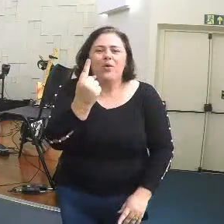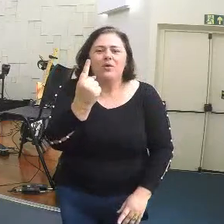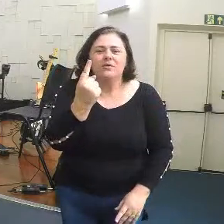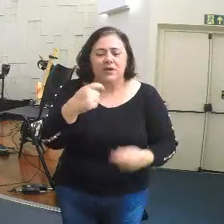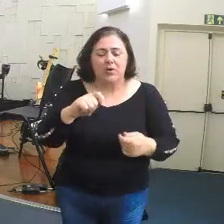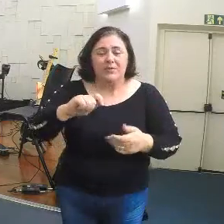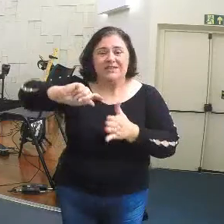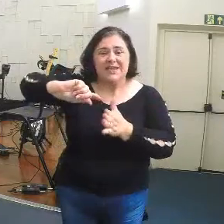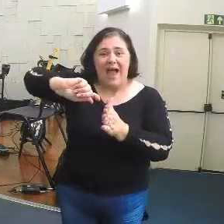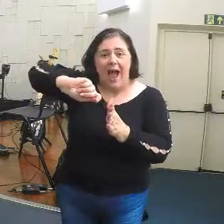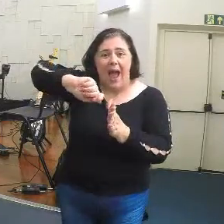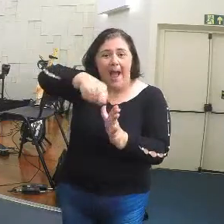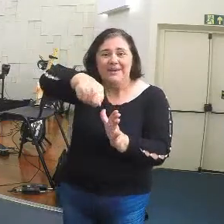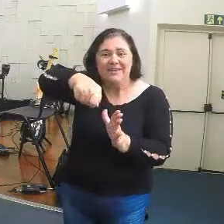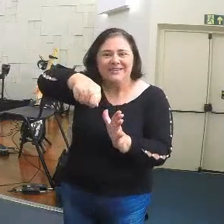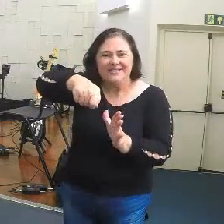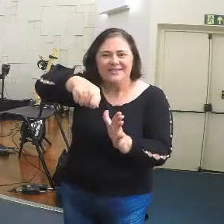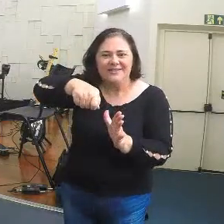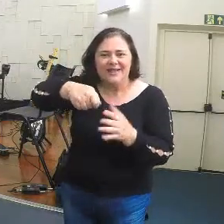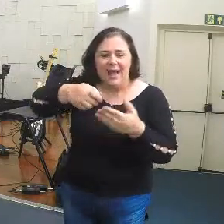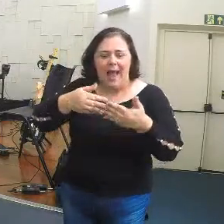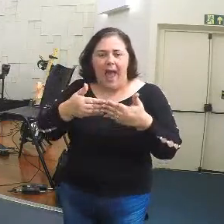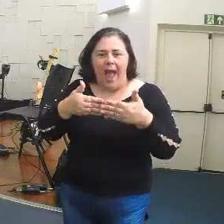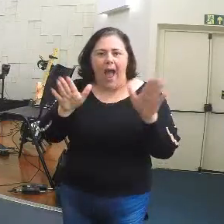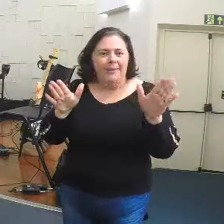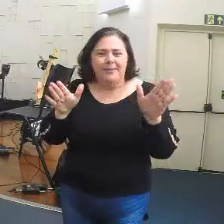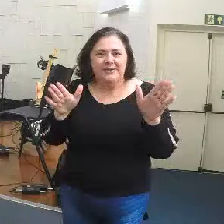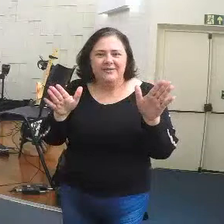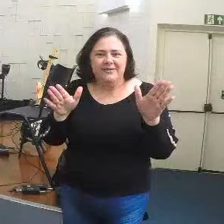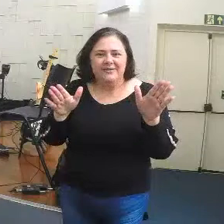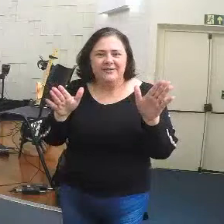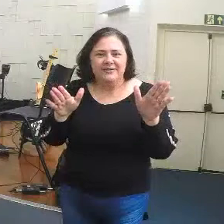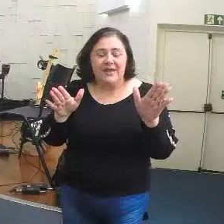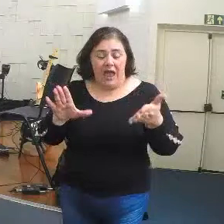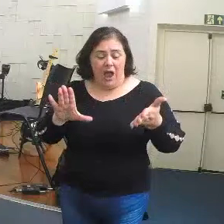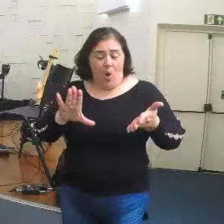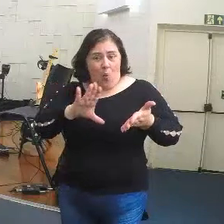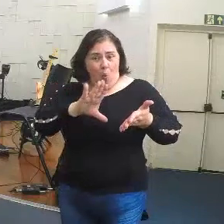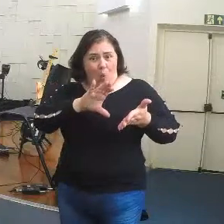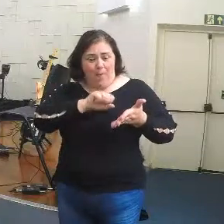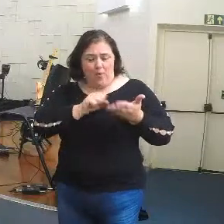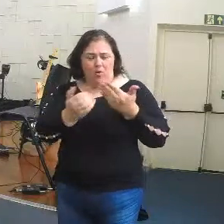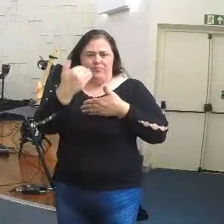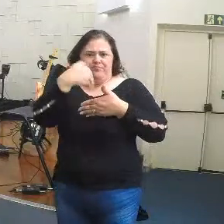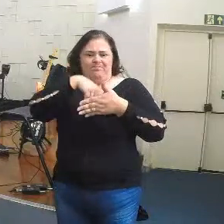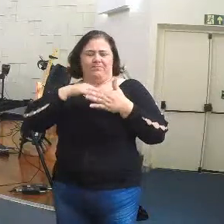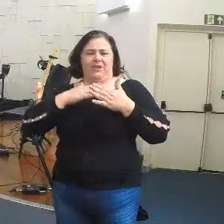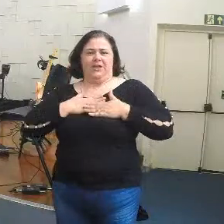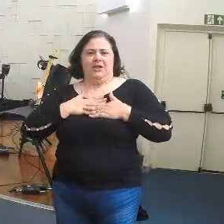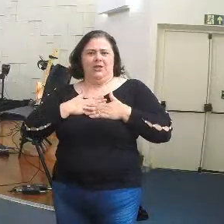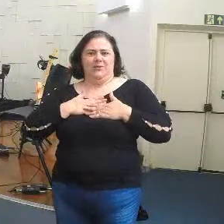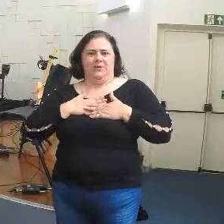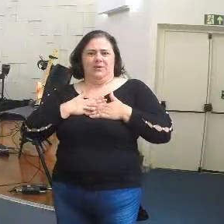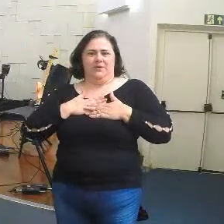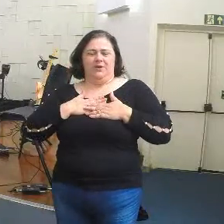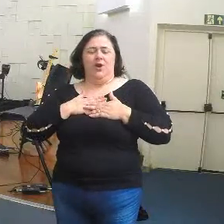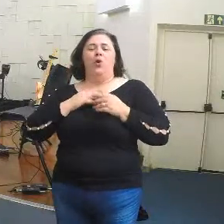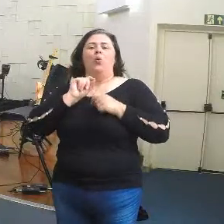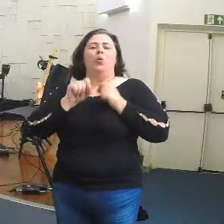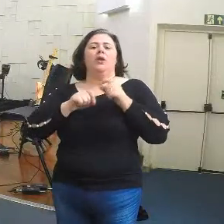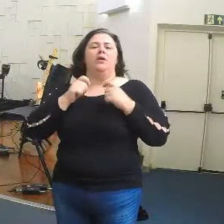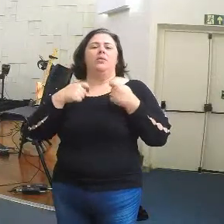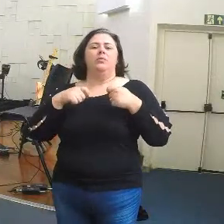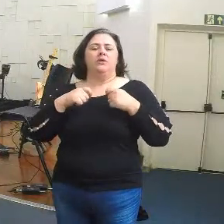torneira, só isso. A fonte do amor está dentro de você. Você lembra Jesus dizendo em João capítulo